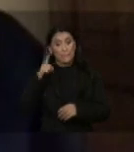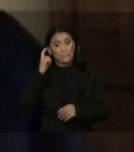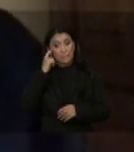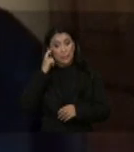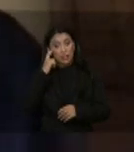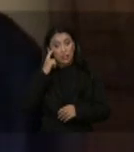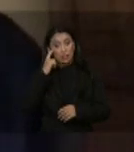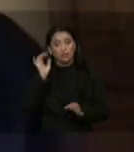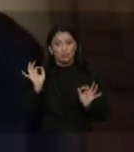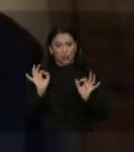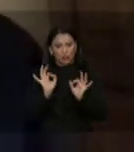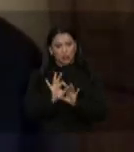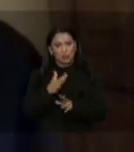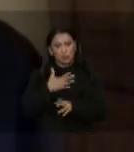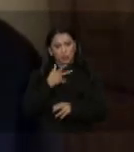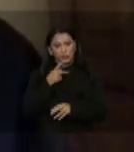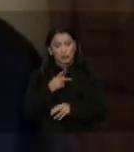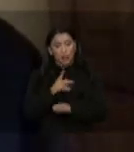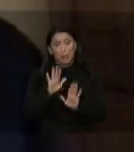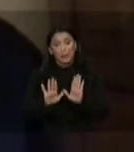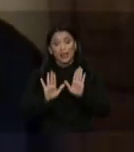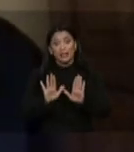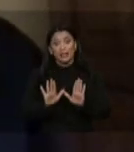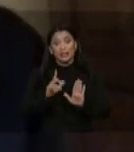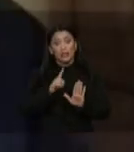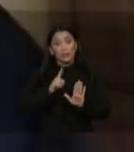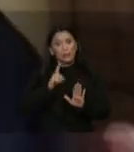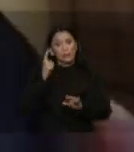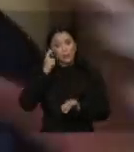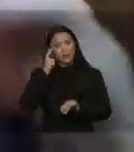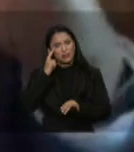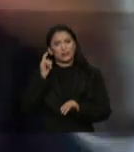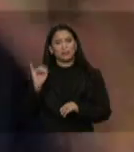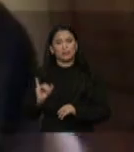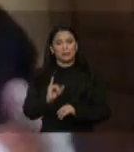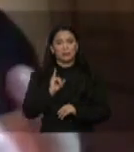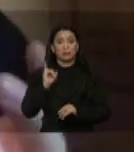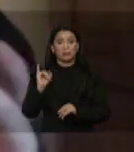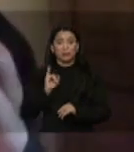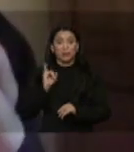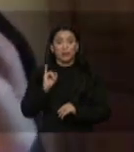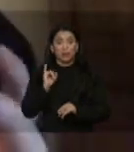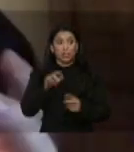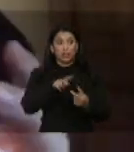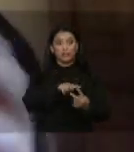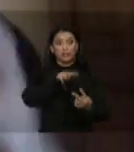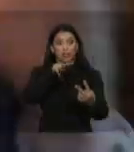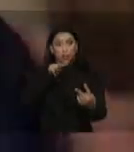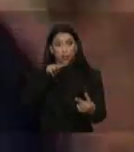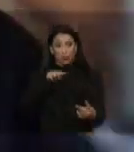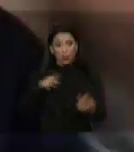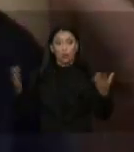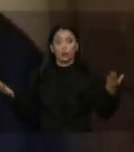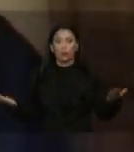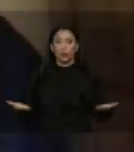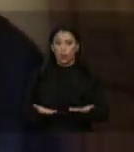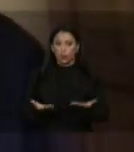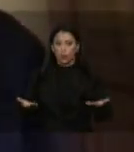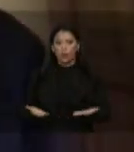a presidente encerro aqui que nós temos que dar um passo além claro eu acho que o espaço virtual hoje é o espaço